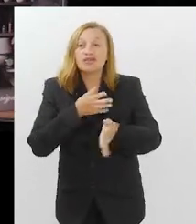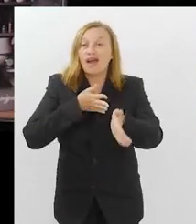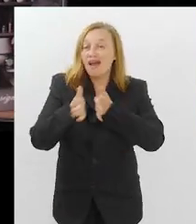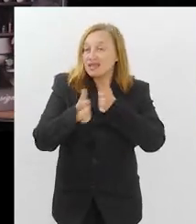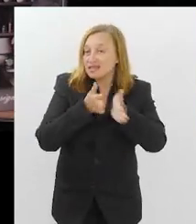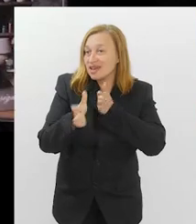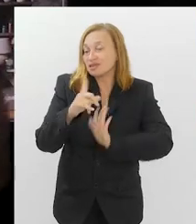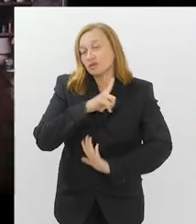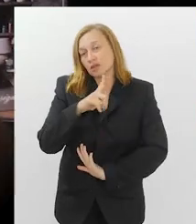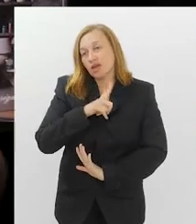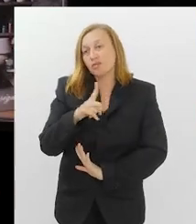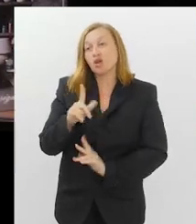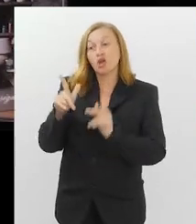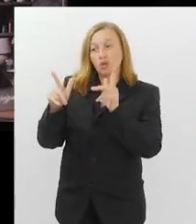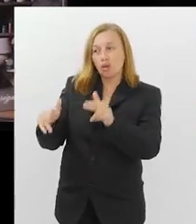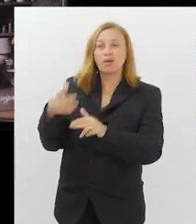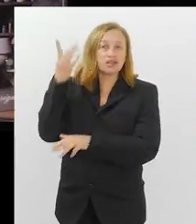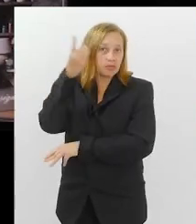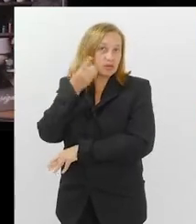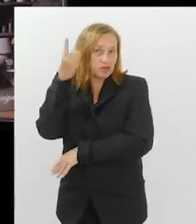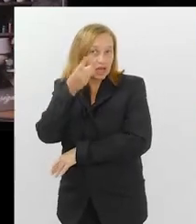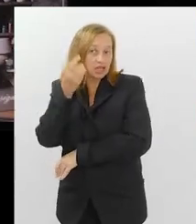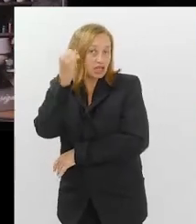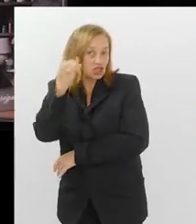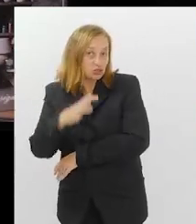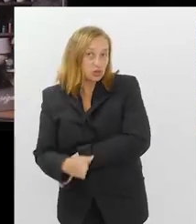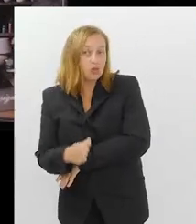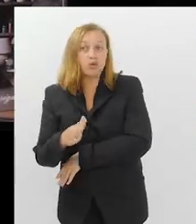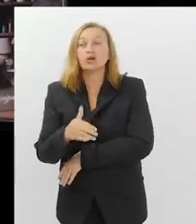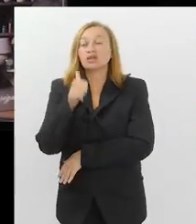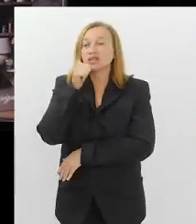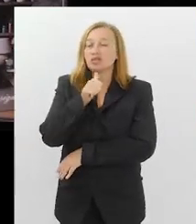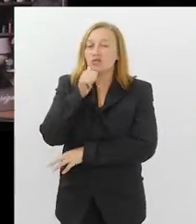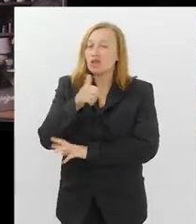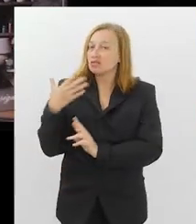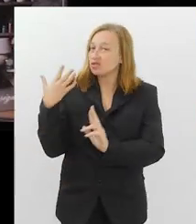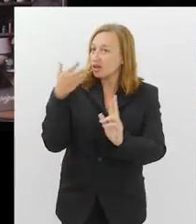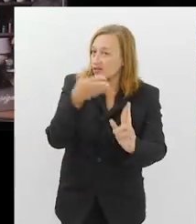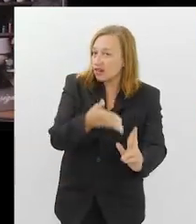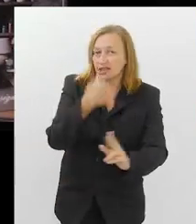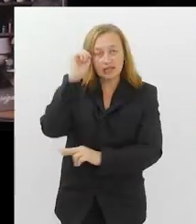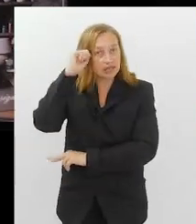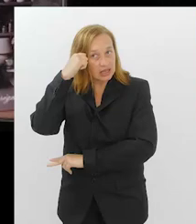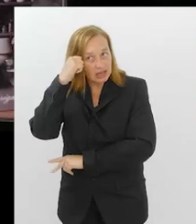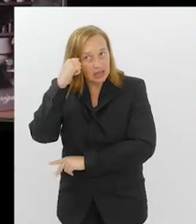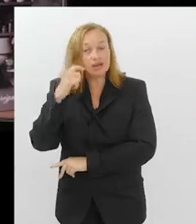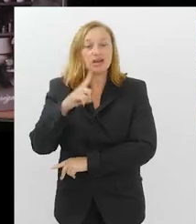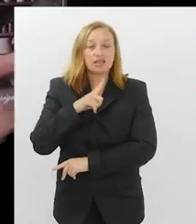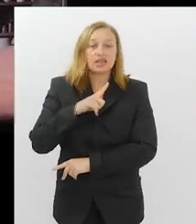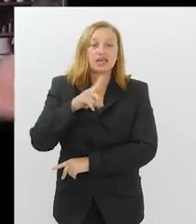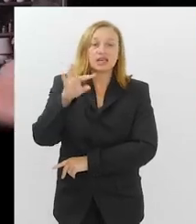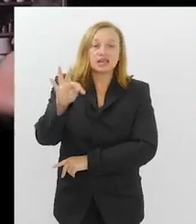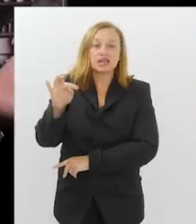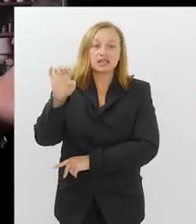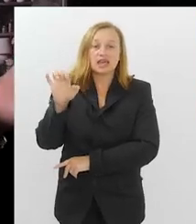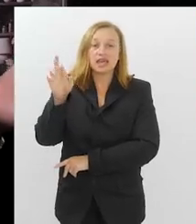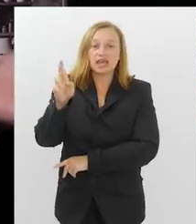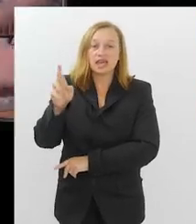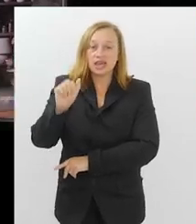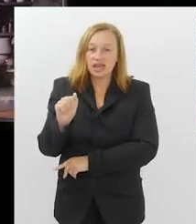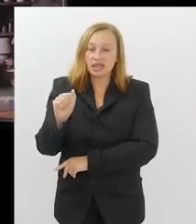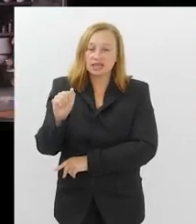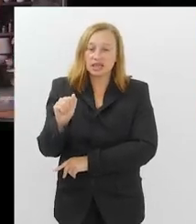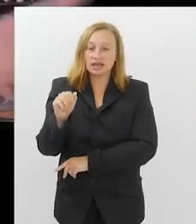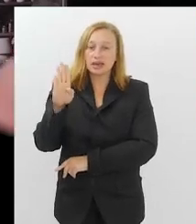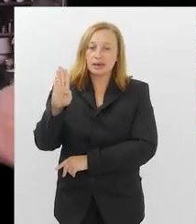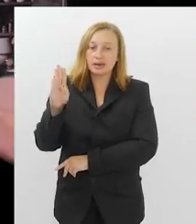acesso, como a deputada falou, né, dessas mulheres de referência E tem Teresa de Benguela, que